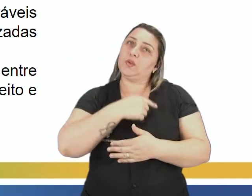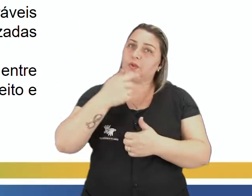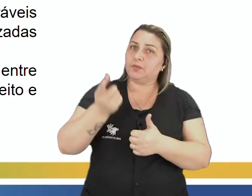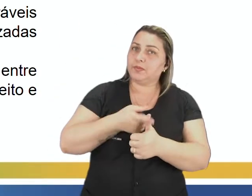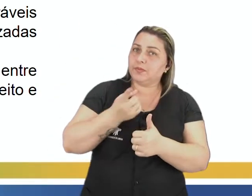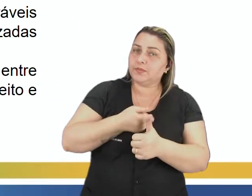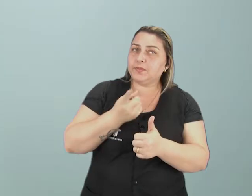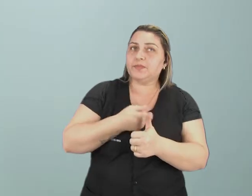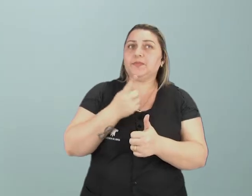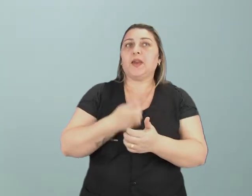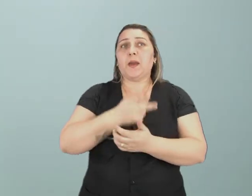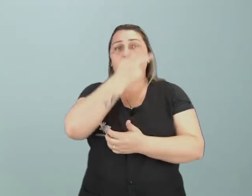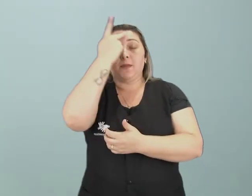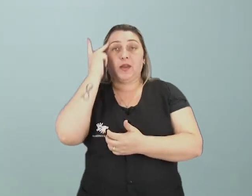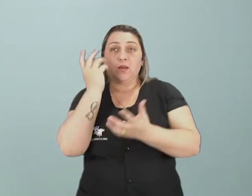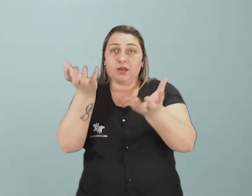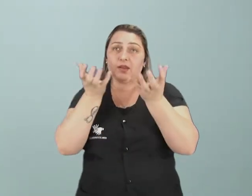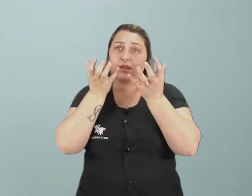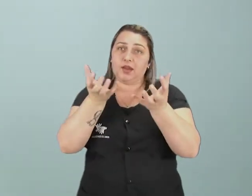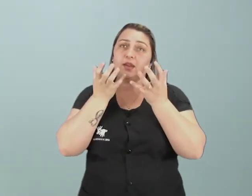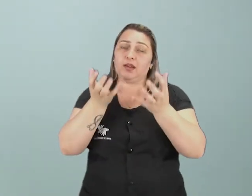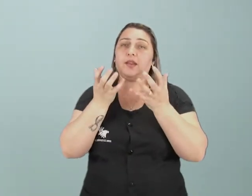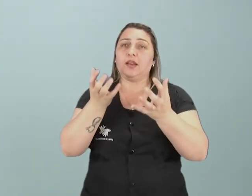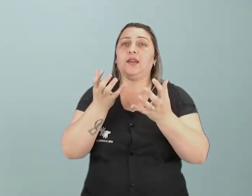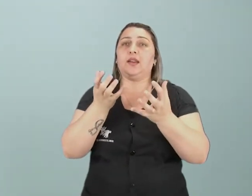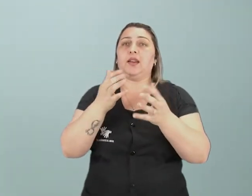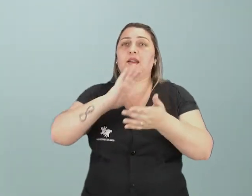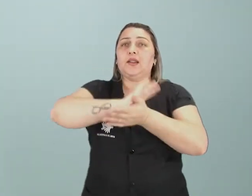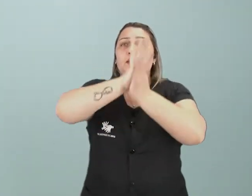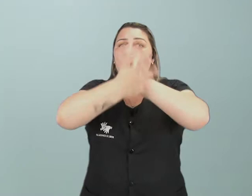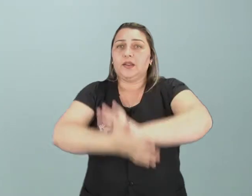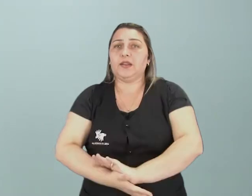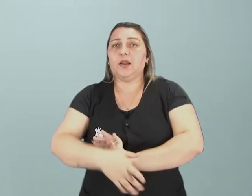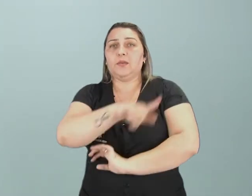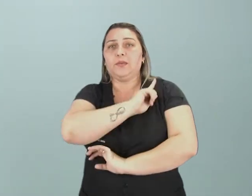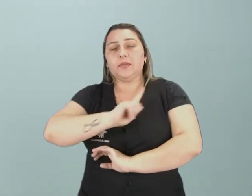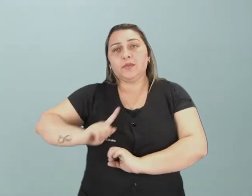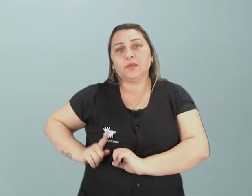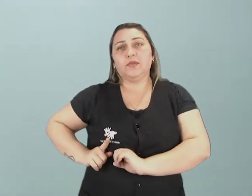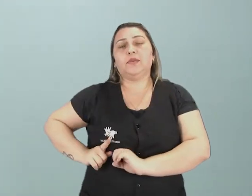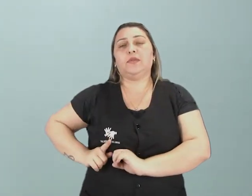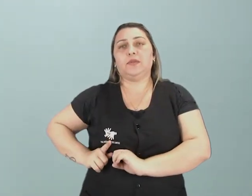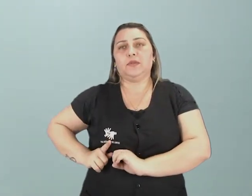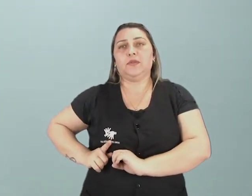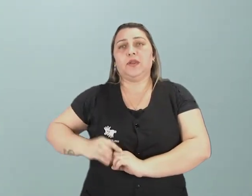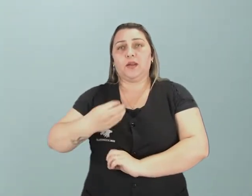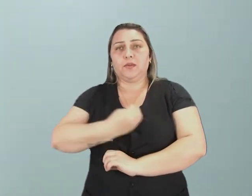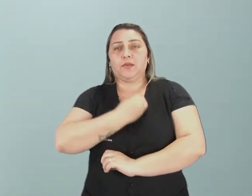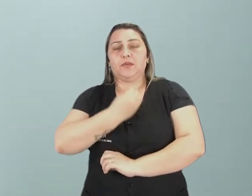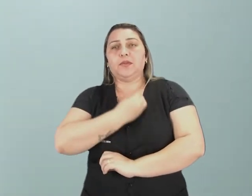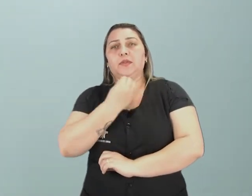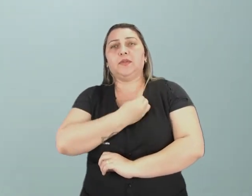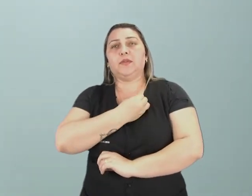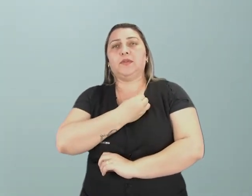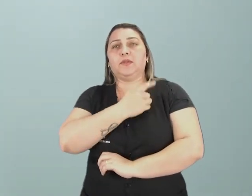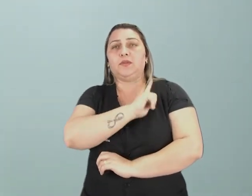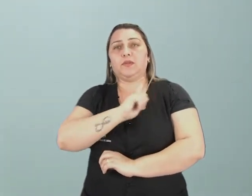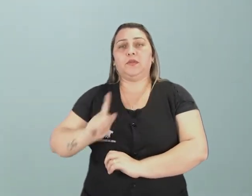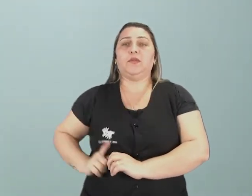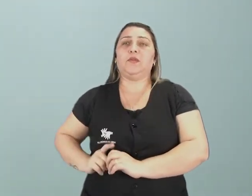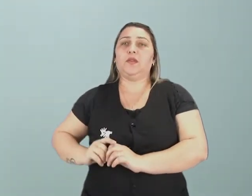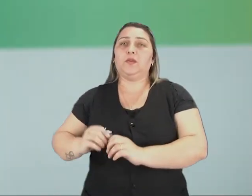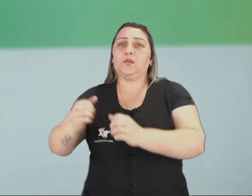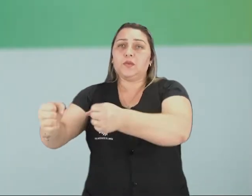ponto. Pessoas querendo movimentar, derrubar esses governos que estavam lá, governos